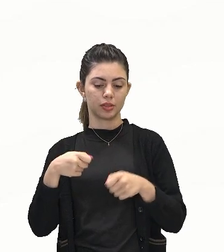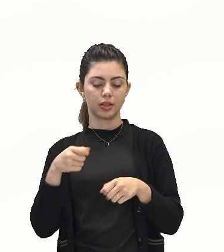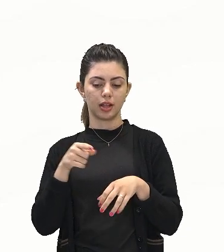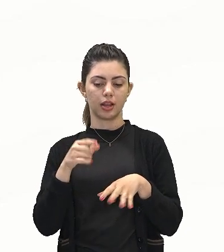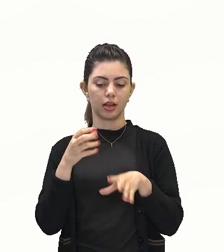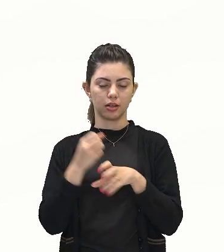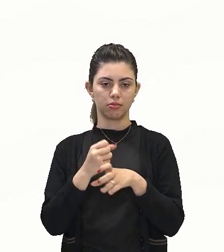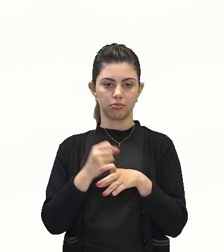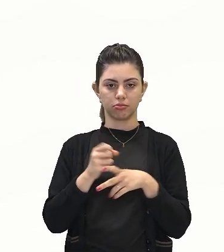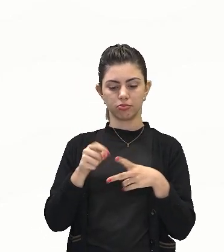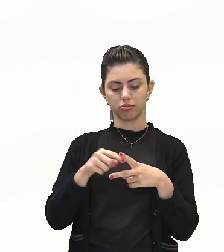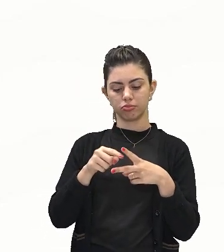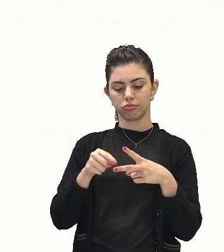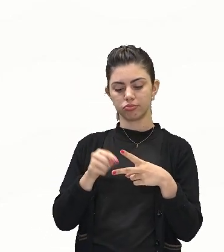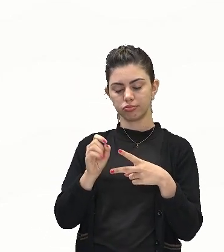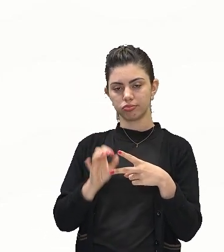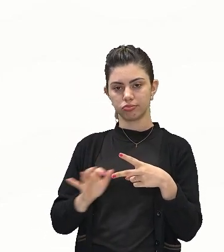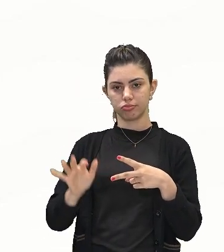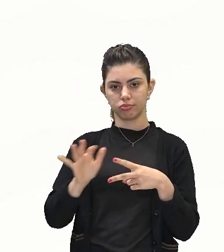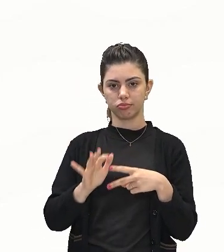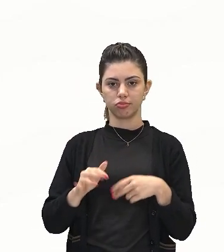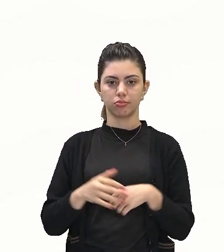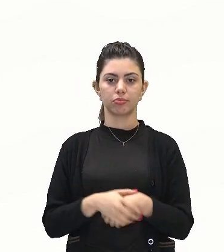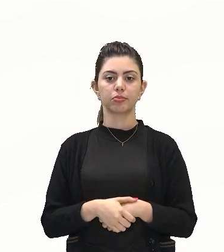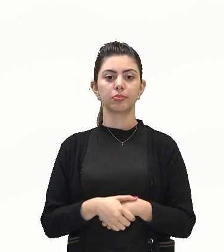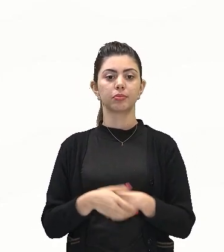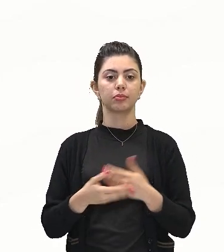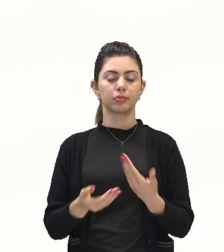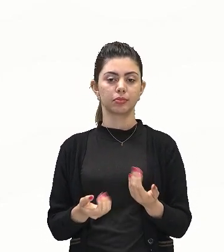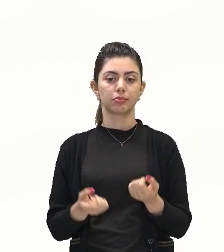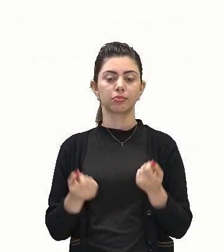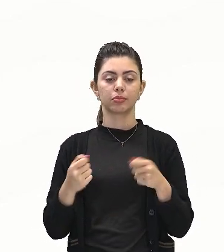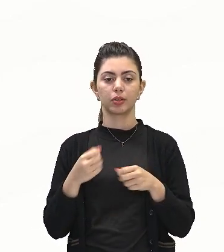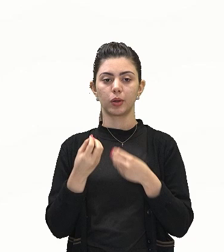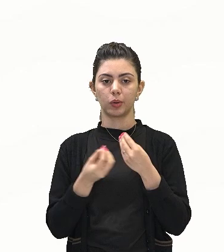internos. Decompomos o polígono em triângulos.